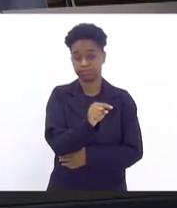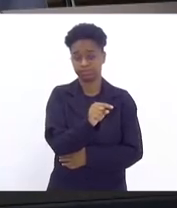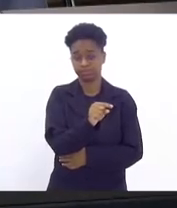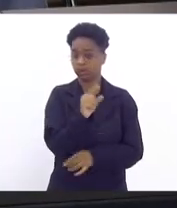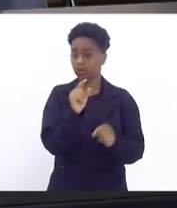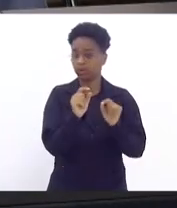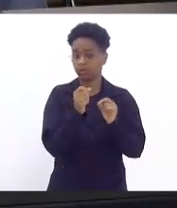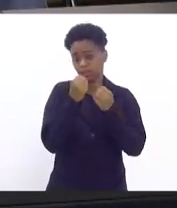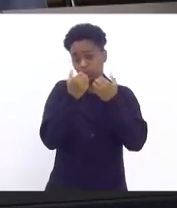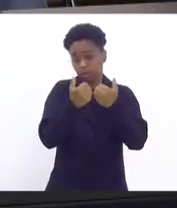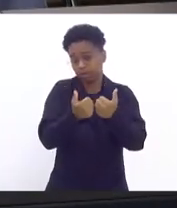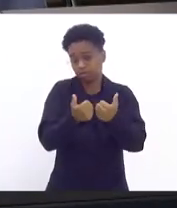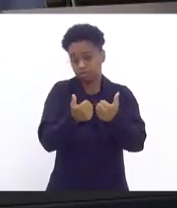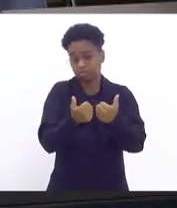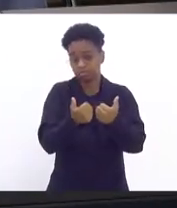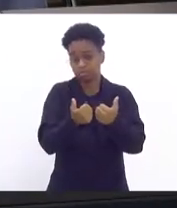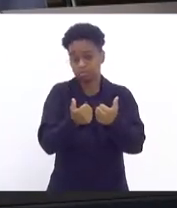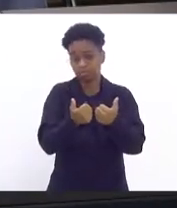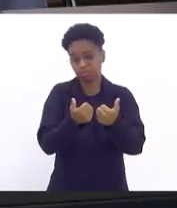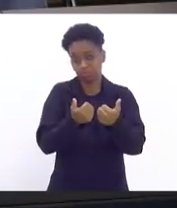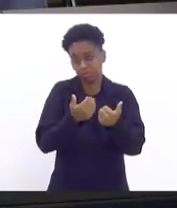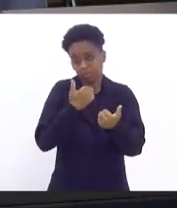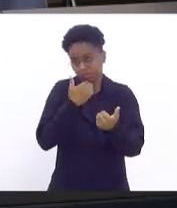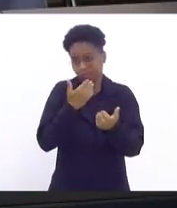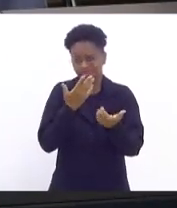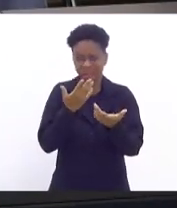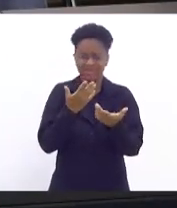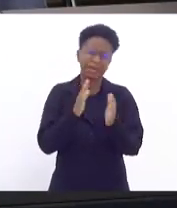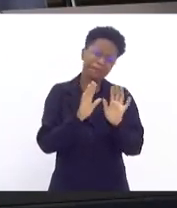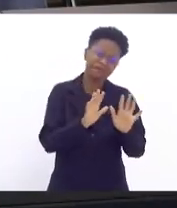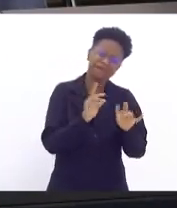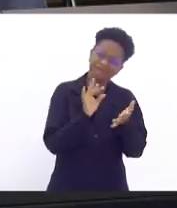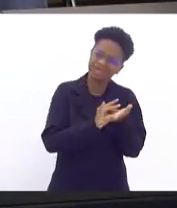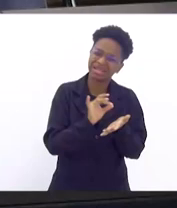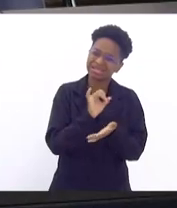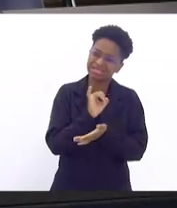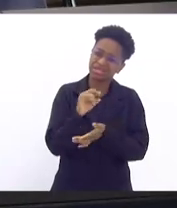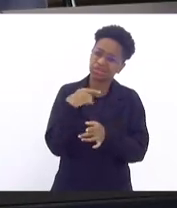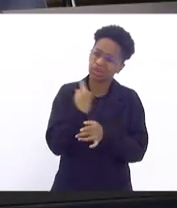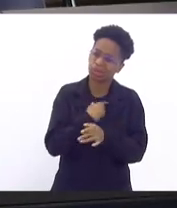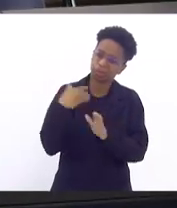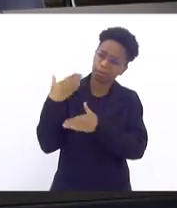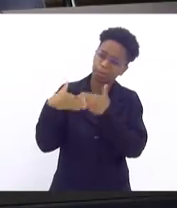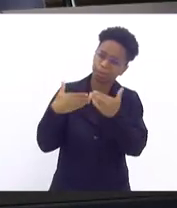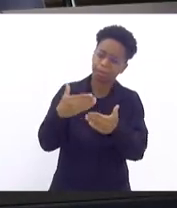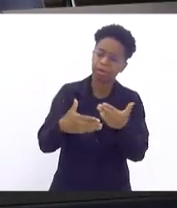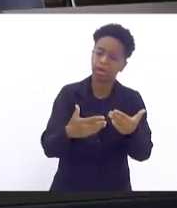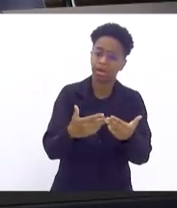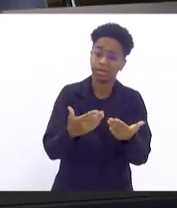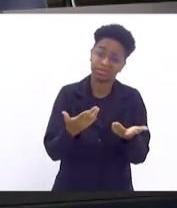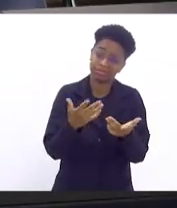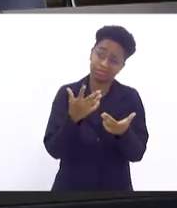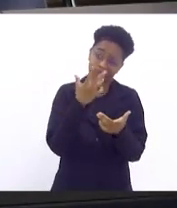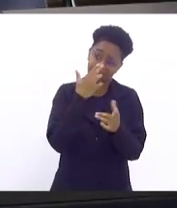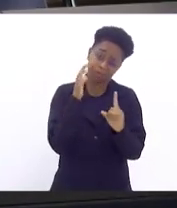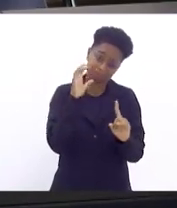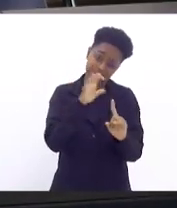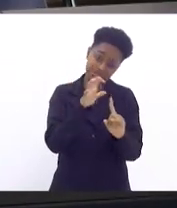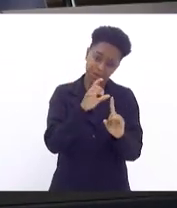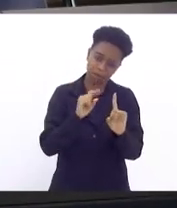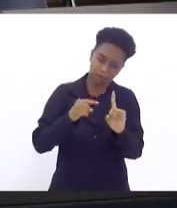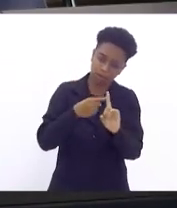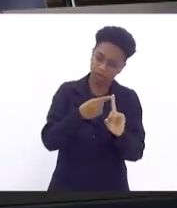é que tudo bem não adianta a gente se bem que quando a gente corre e avança mais não deixa de ser uma certa pressão positiva